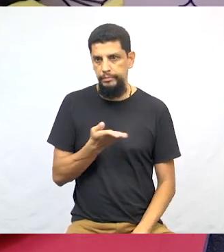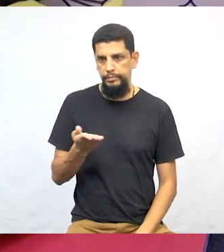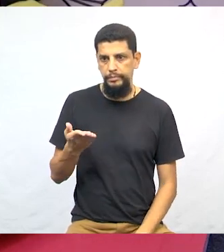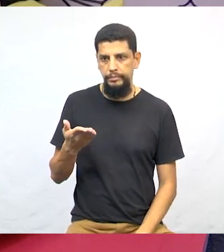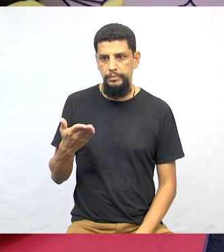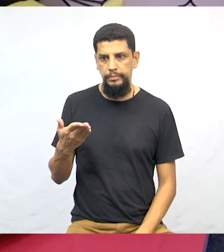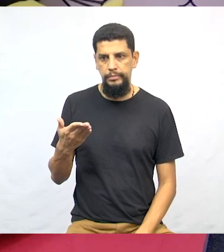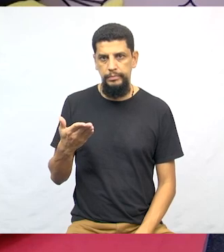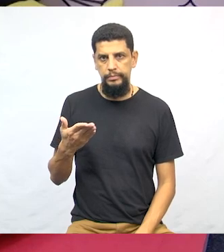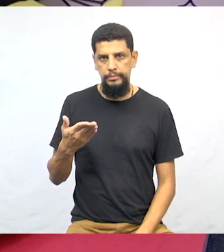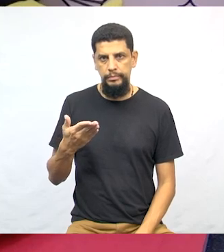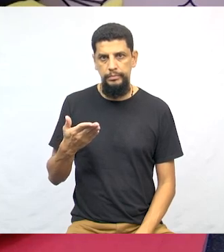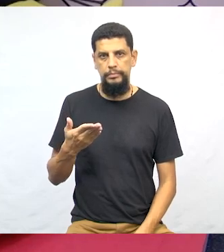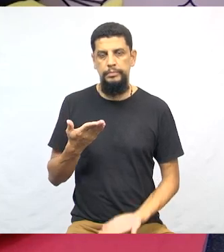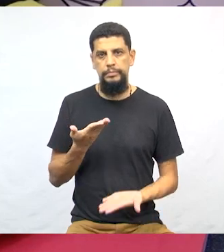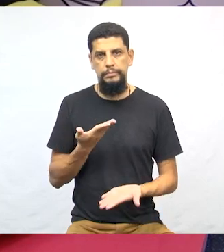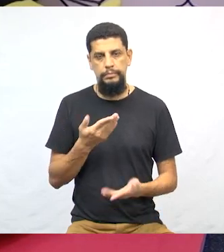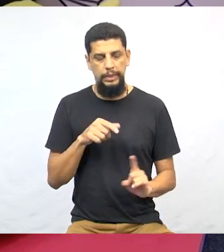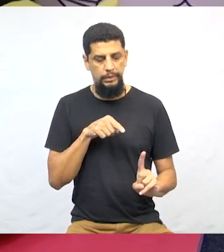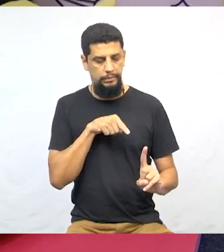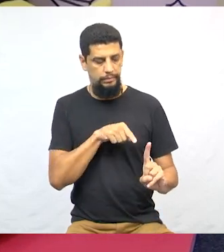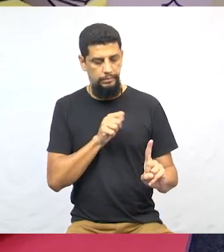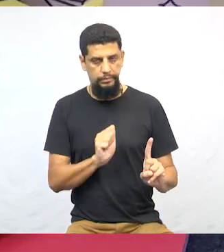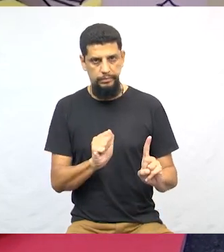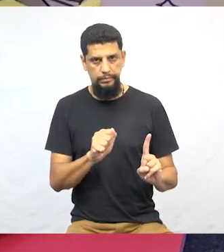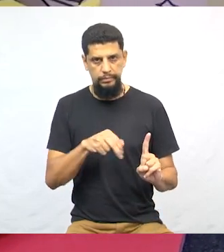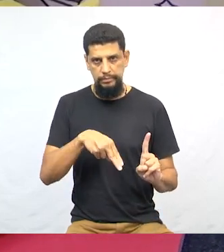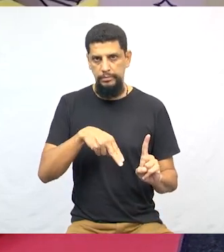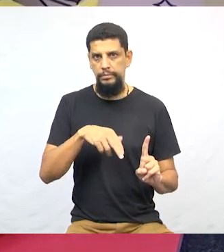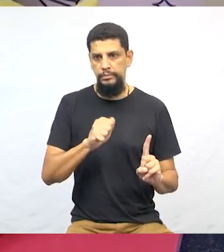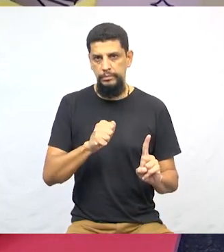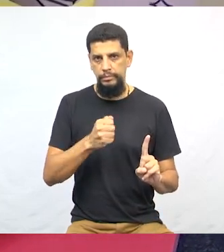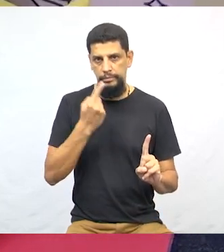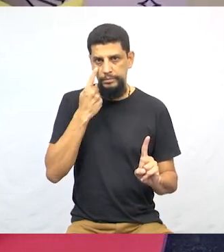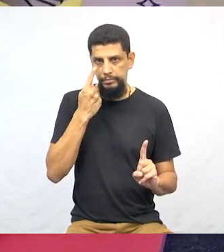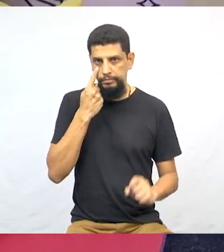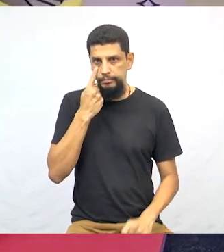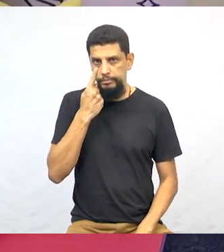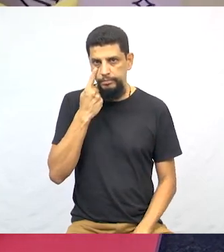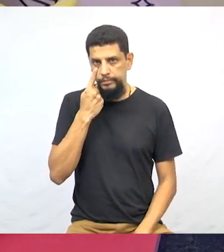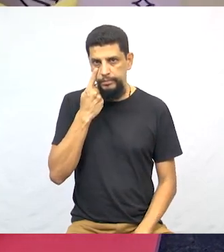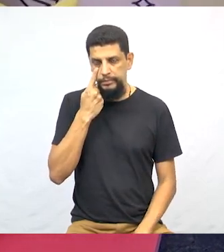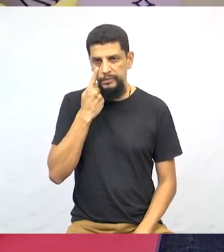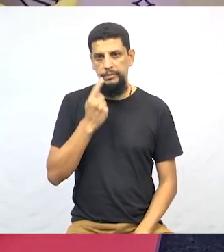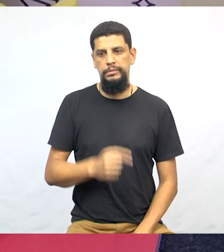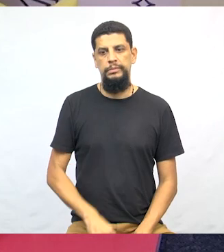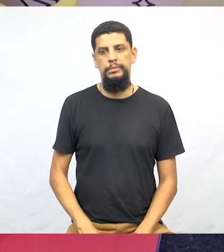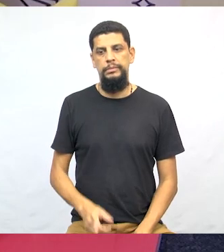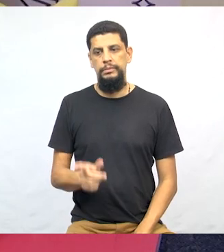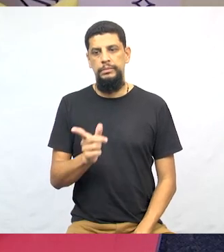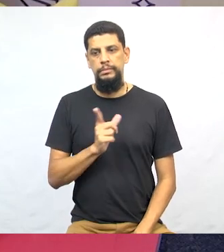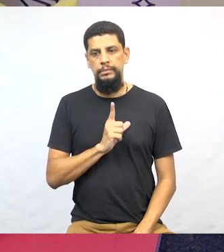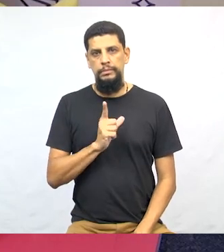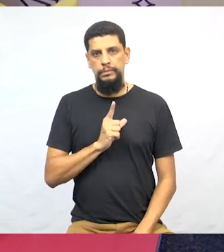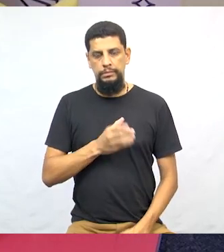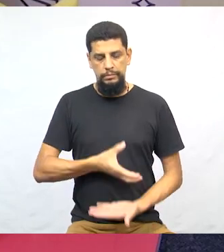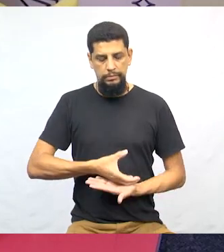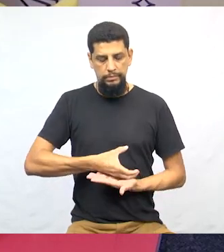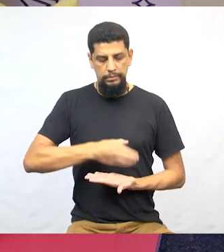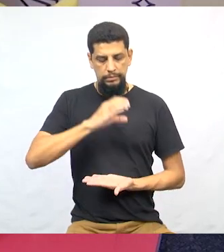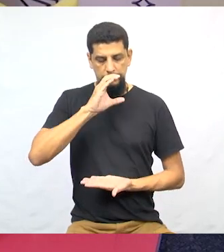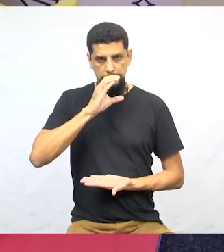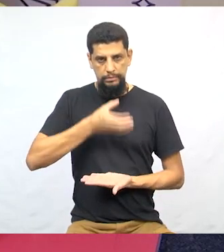esse desafio que veio para a nossa amiga Ana. Vejam lá, temos